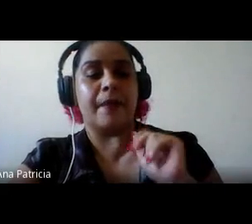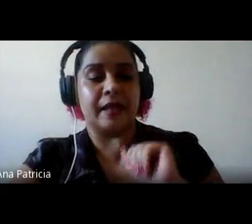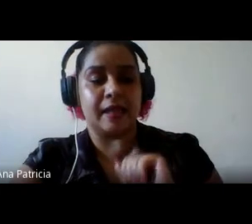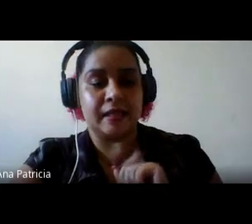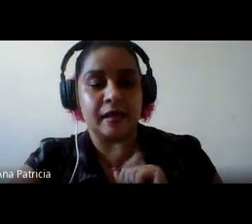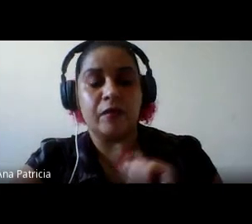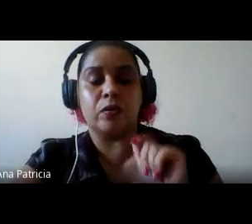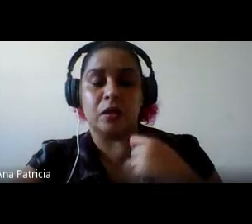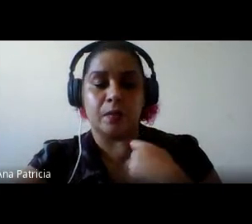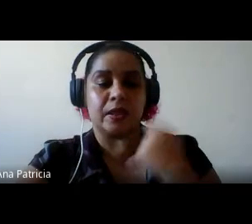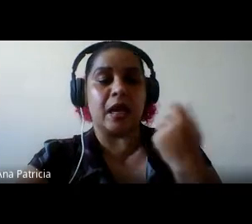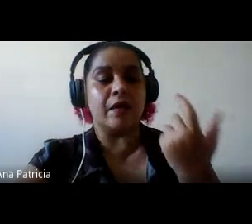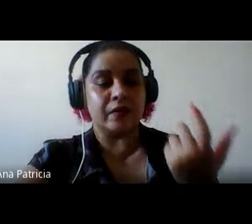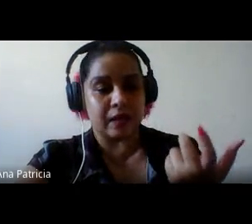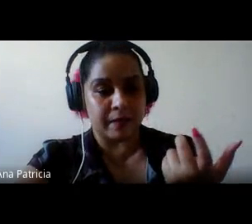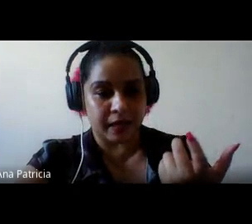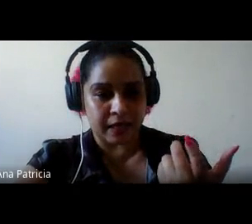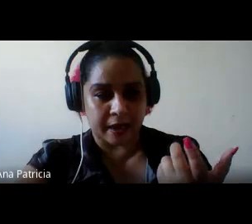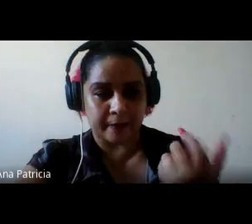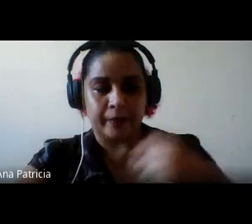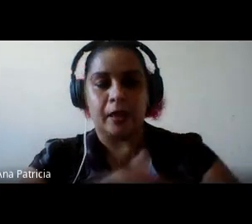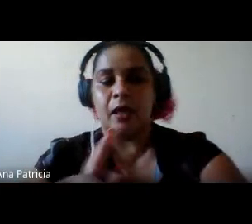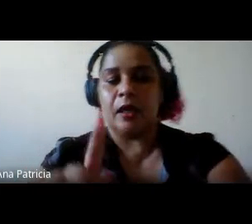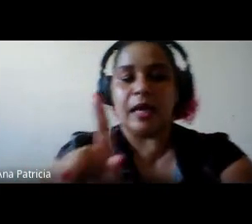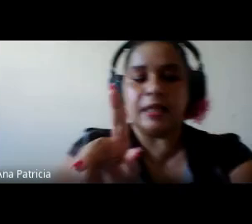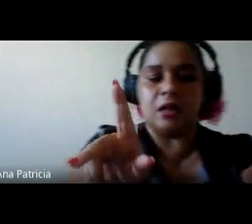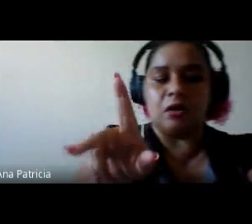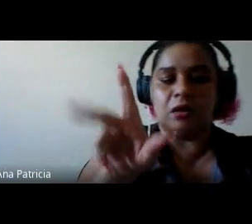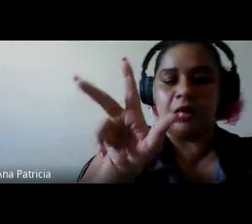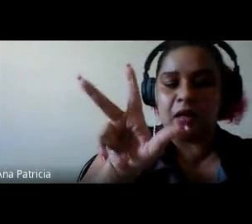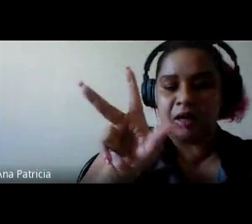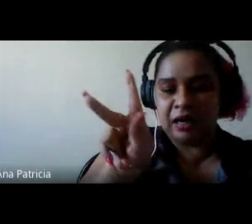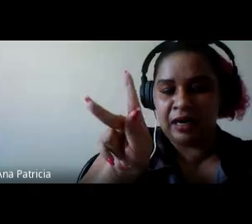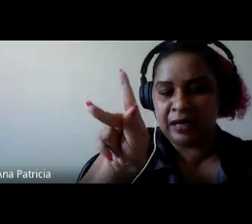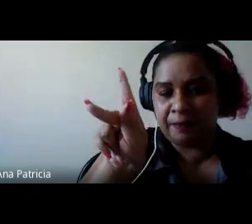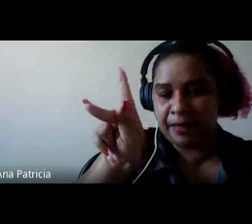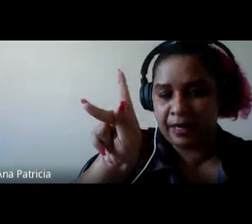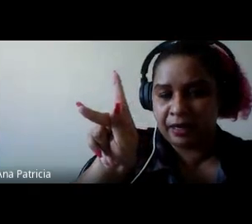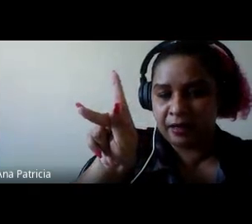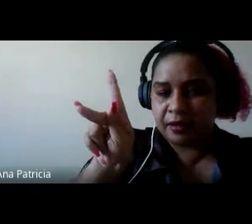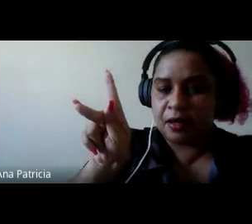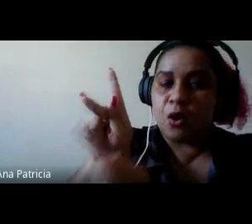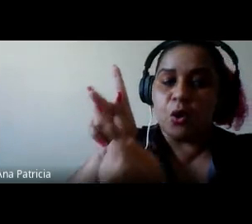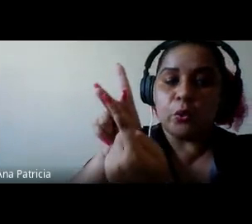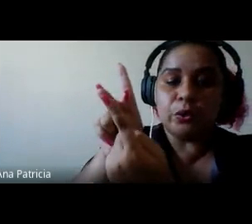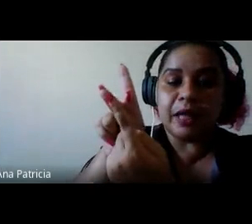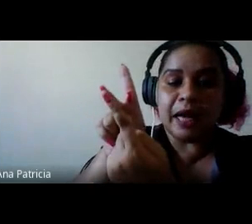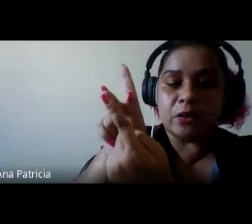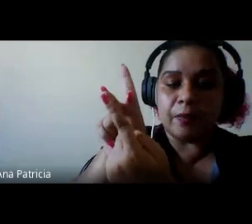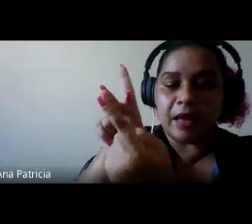professora Patrícia, usando o meu sinal, eles vão saber quem é. Que é assim, ó. Letra P,